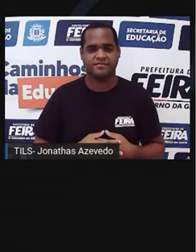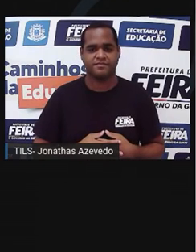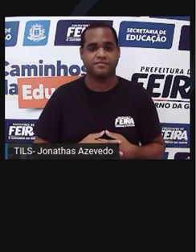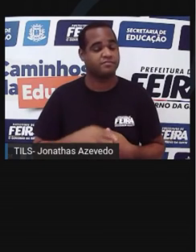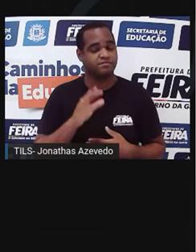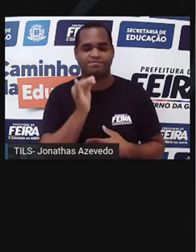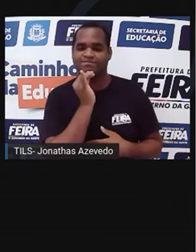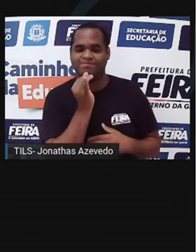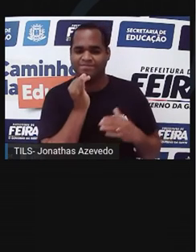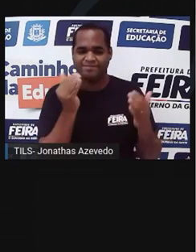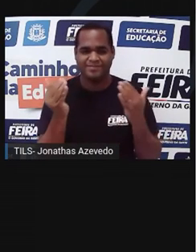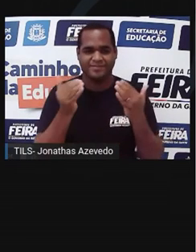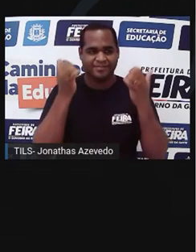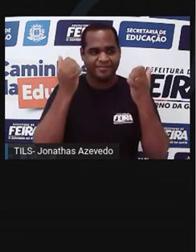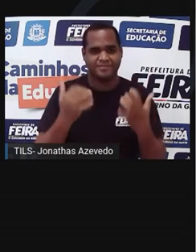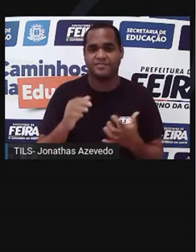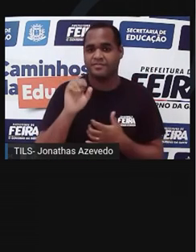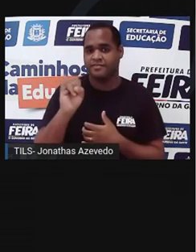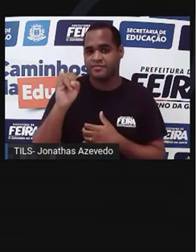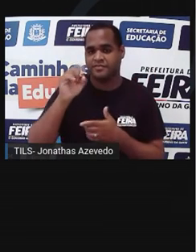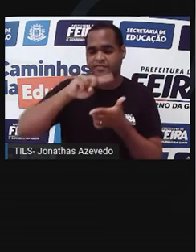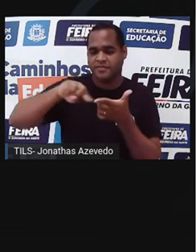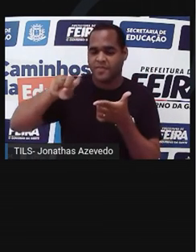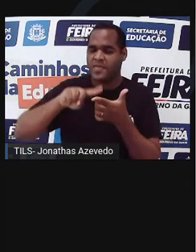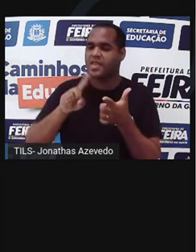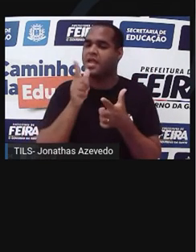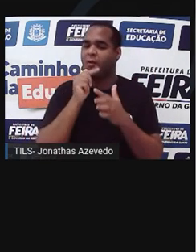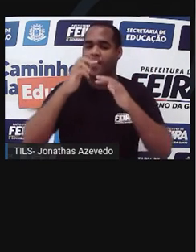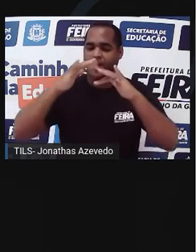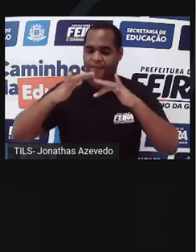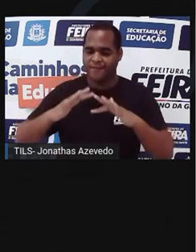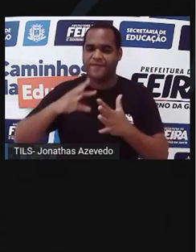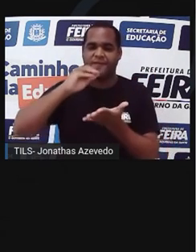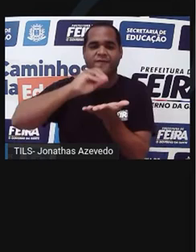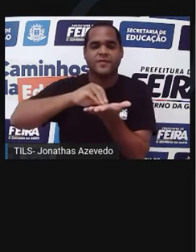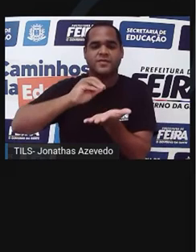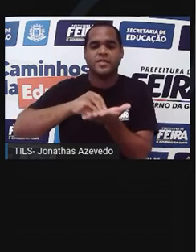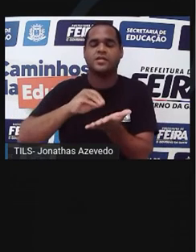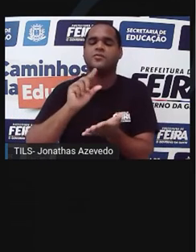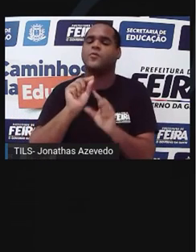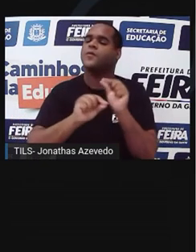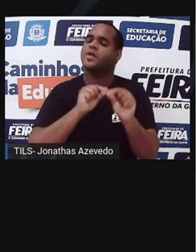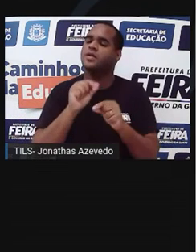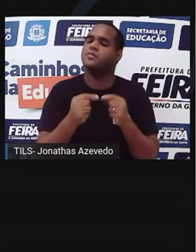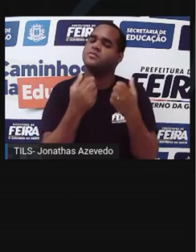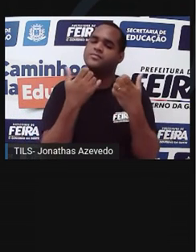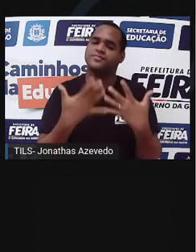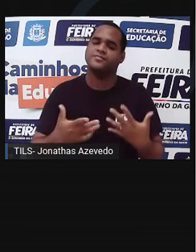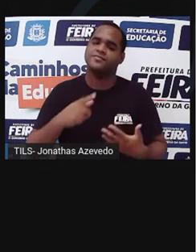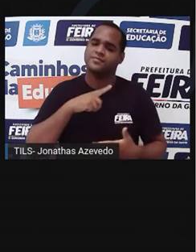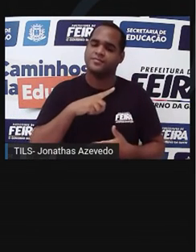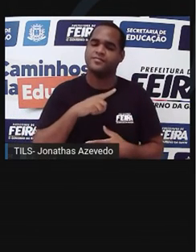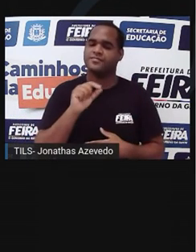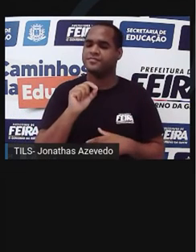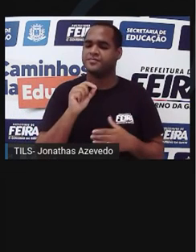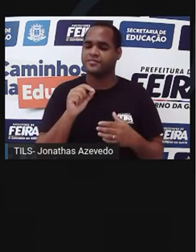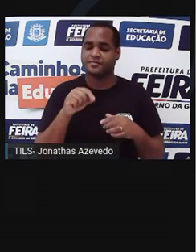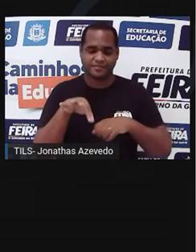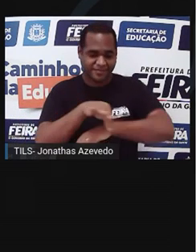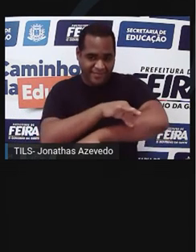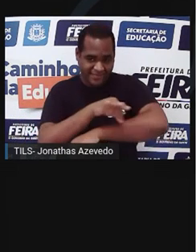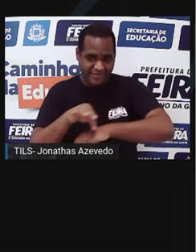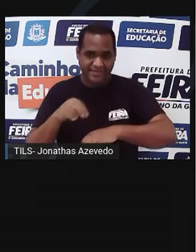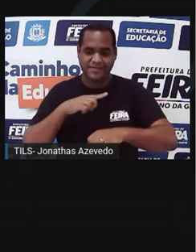Por exemplo, se o problema é falta d'água, o que é mais vantajoso? Contratar projetos de engenharia para a construção